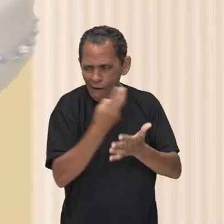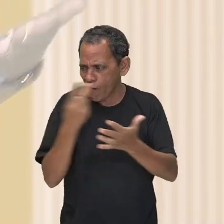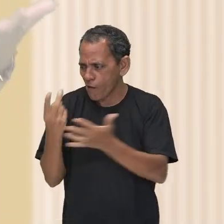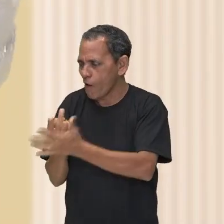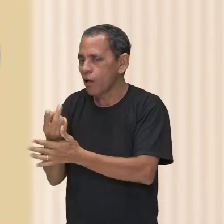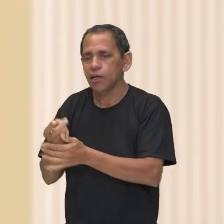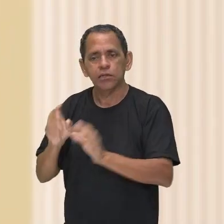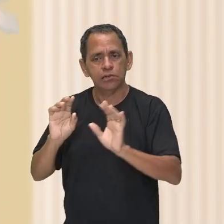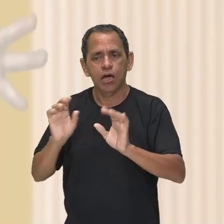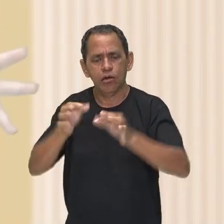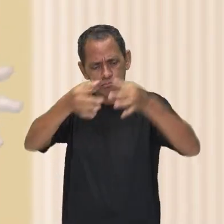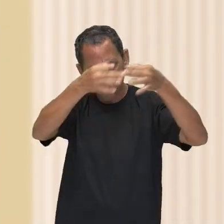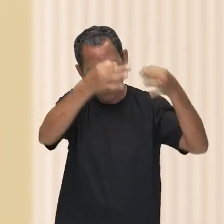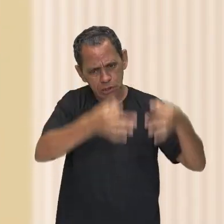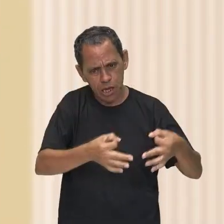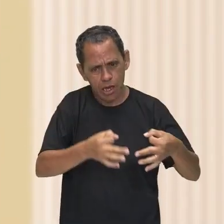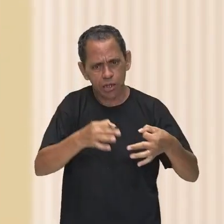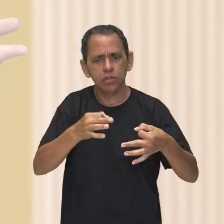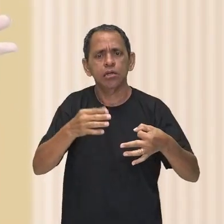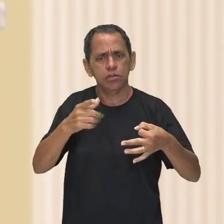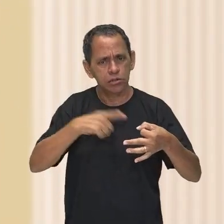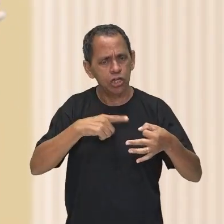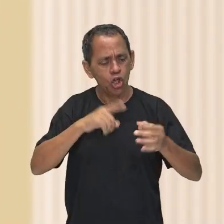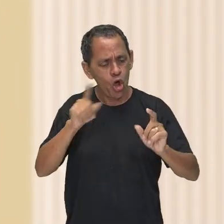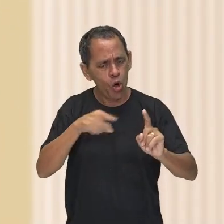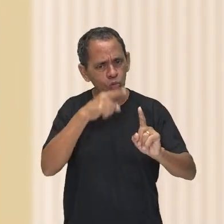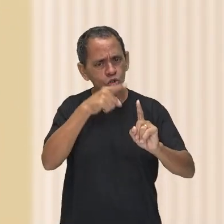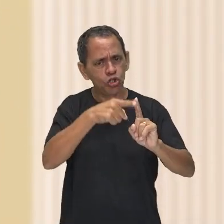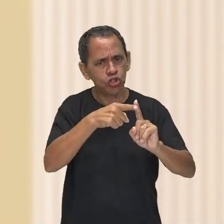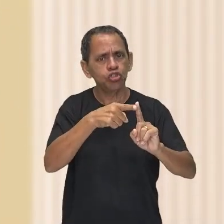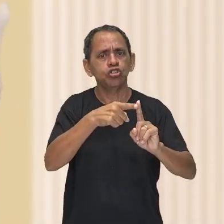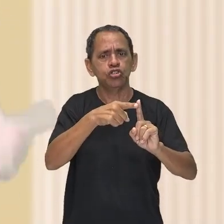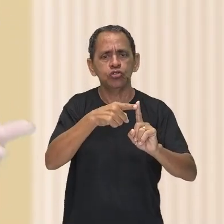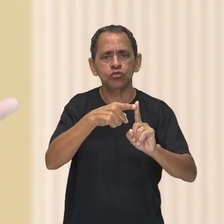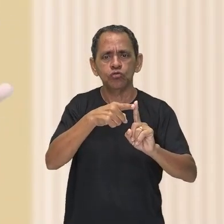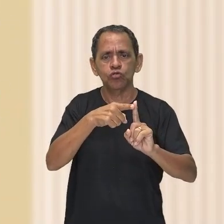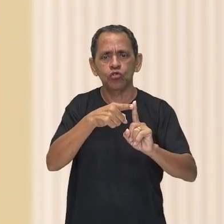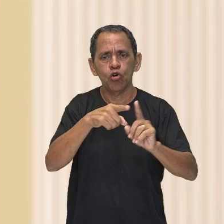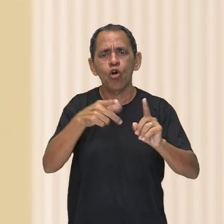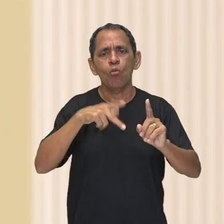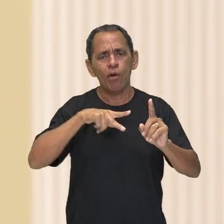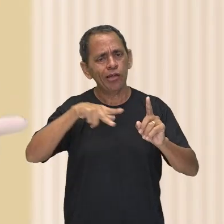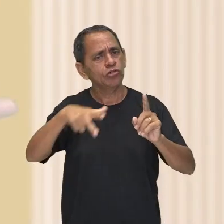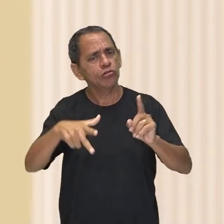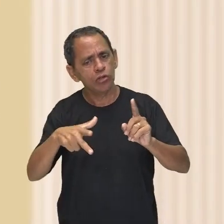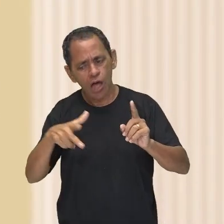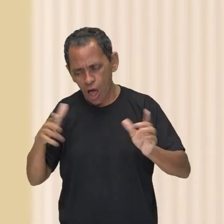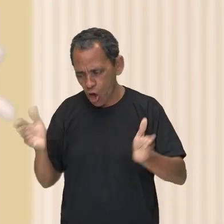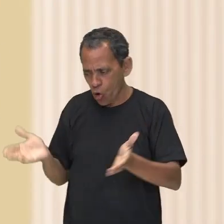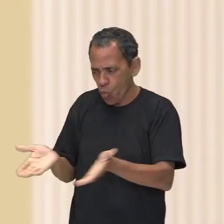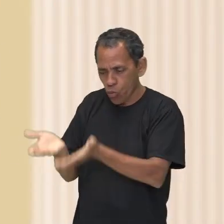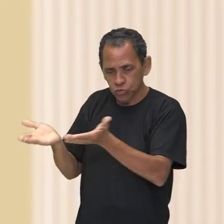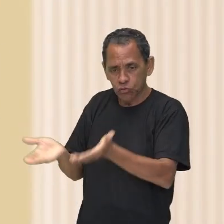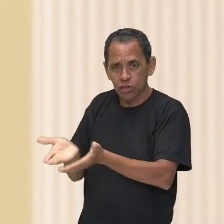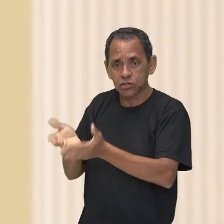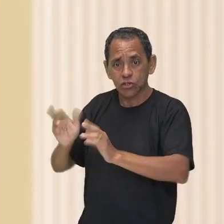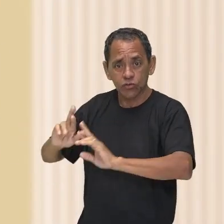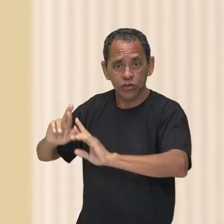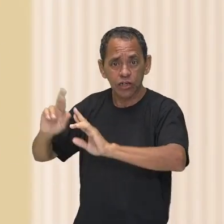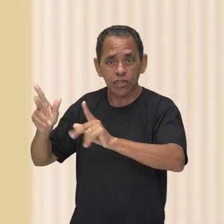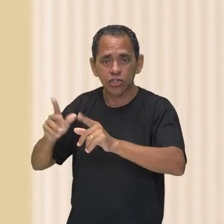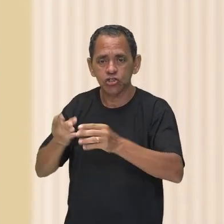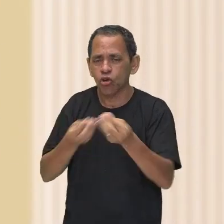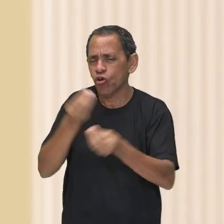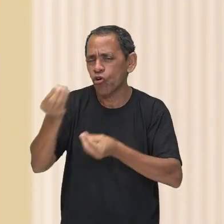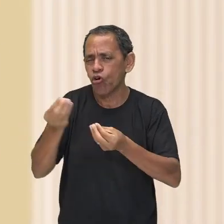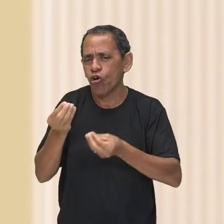ação, cada objetivo, ela vai requerer aí uma motivação diferente. E aí eu escolho a que melhor se adequa